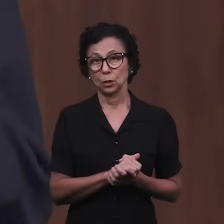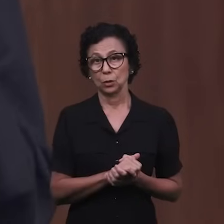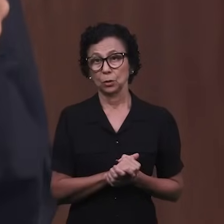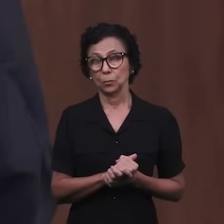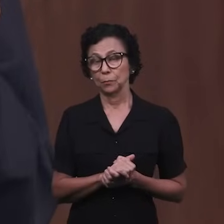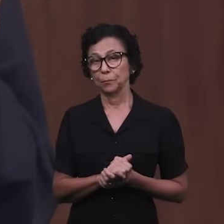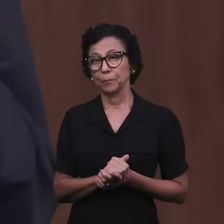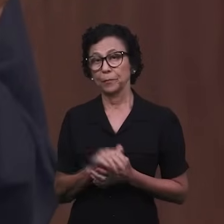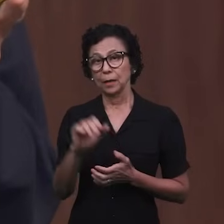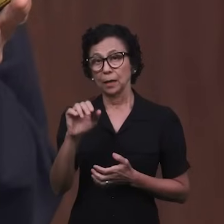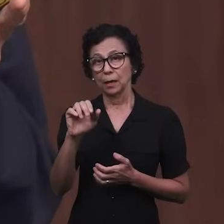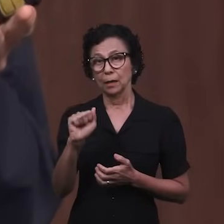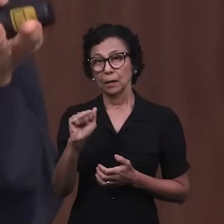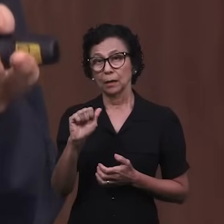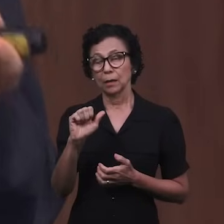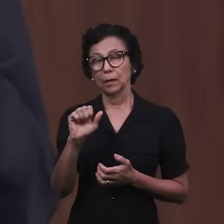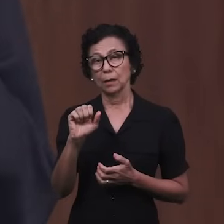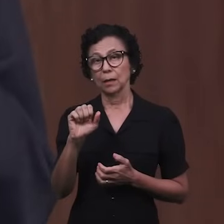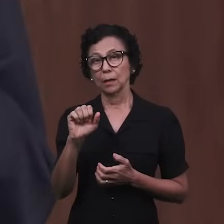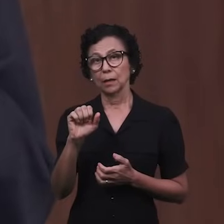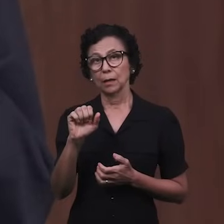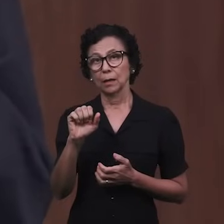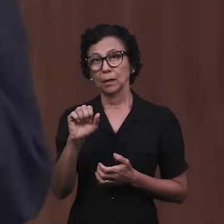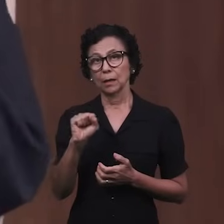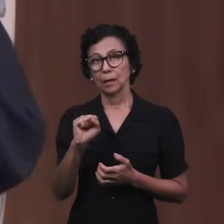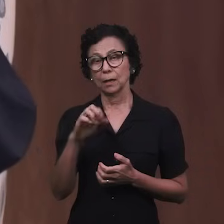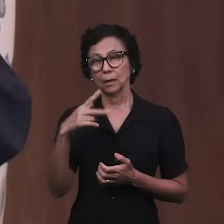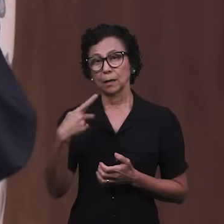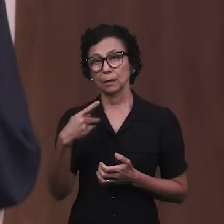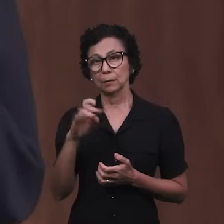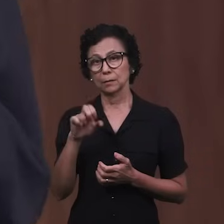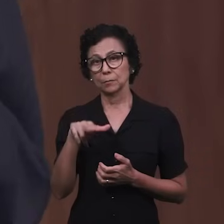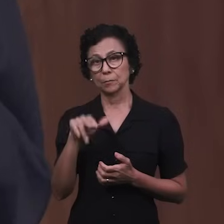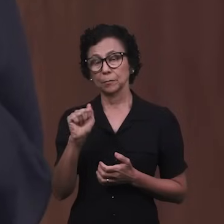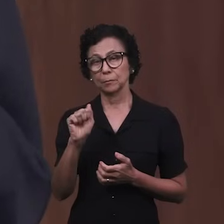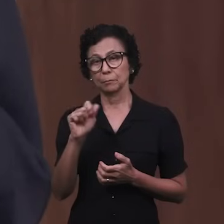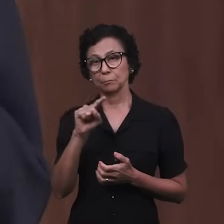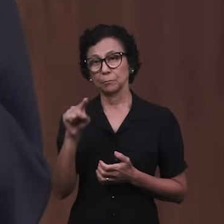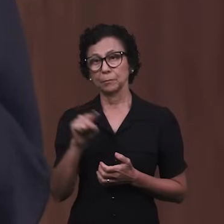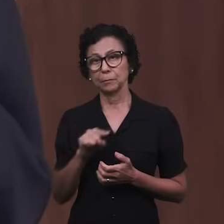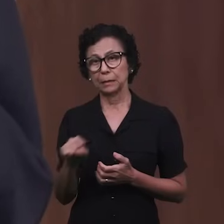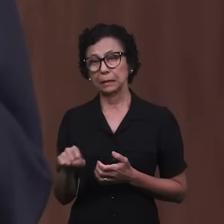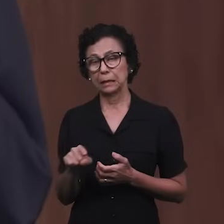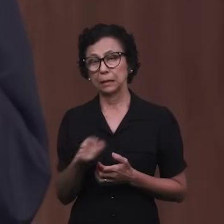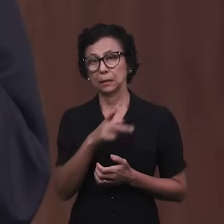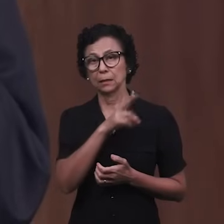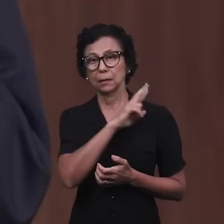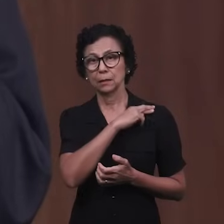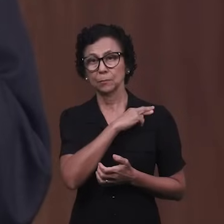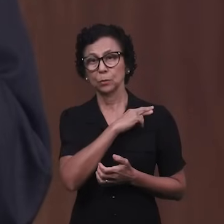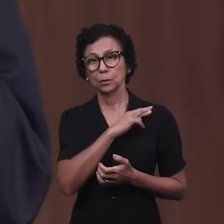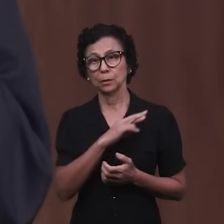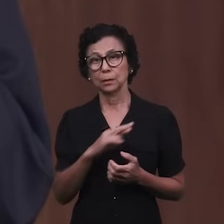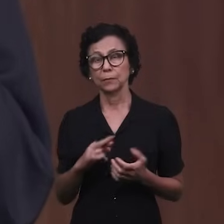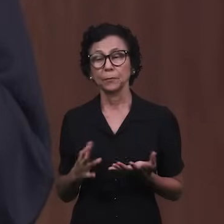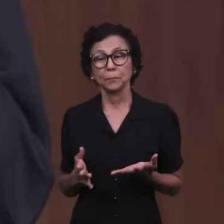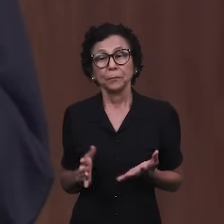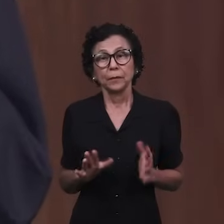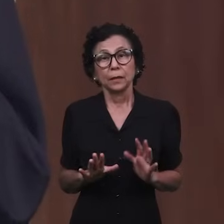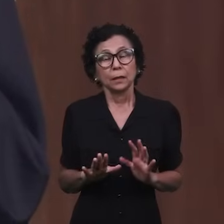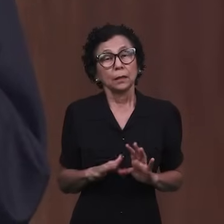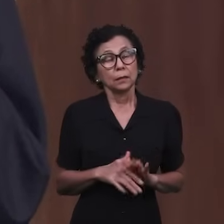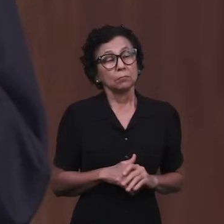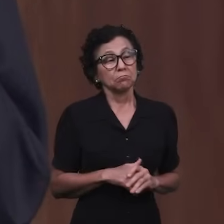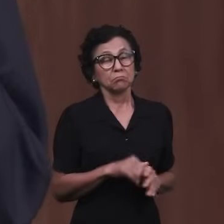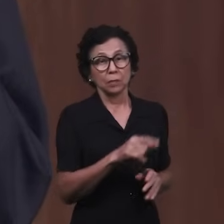de todos era Aspenaz, e tinha o dispenseiro Isso. que cuidava diretamente dele, creio que é isso. Então,